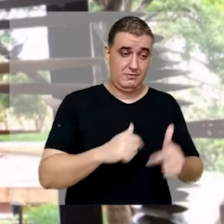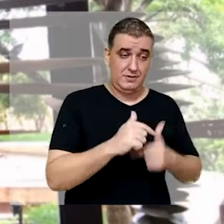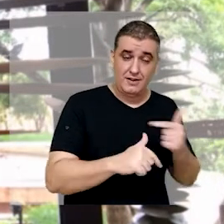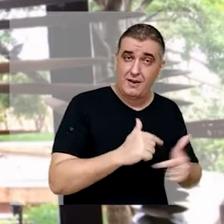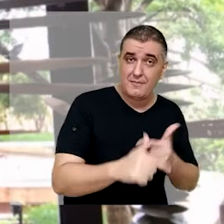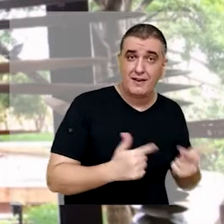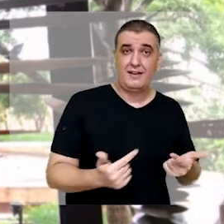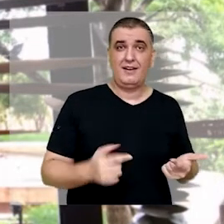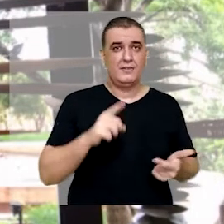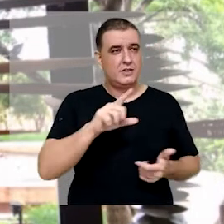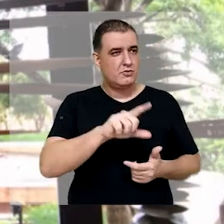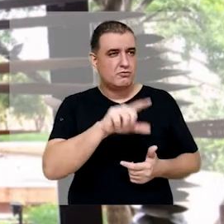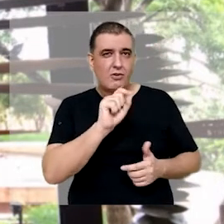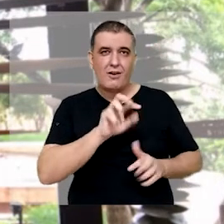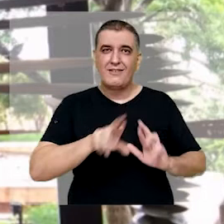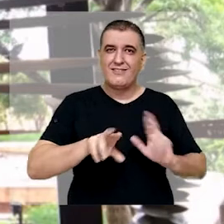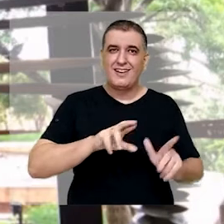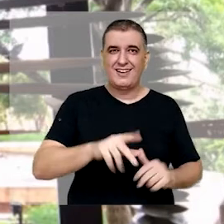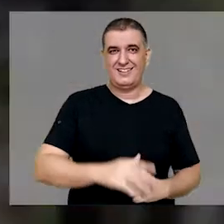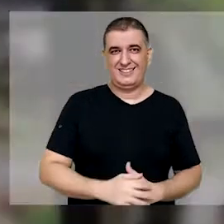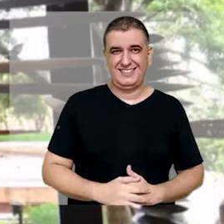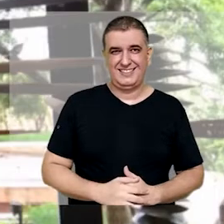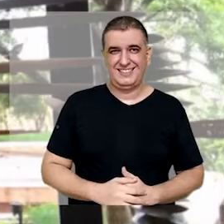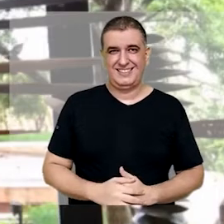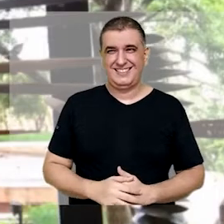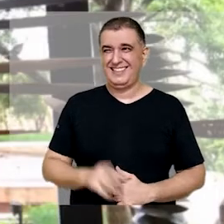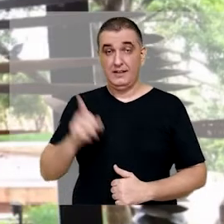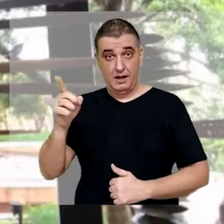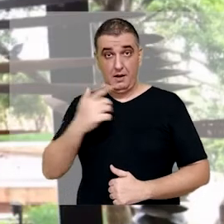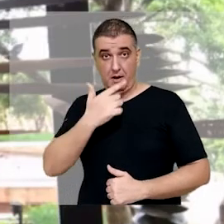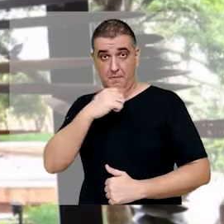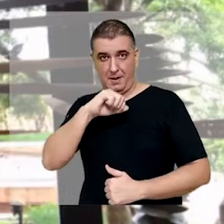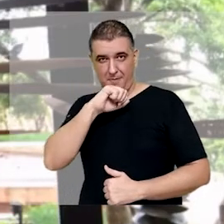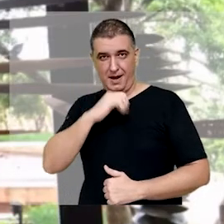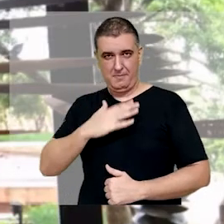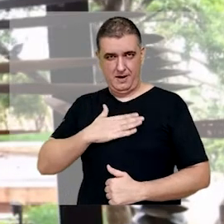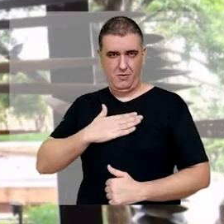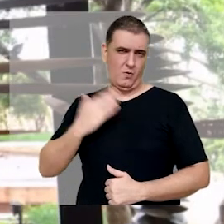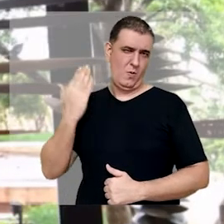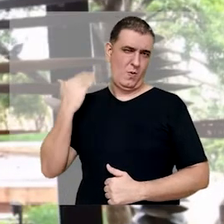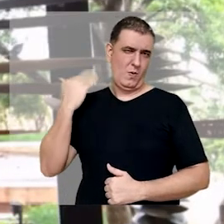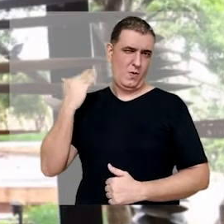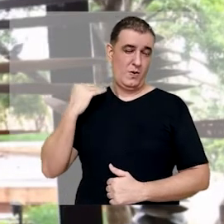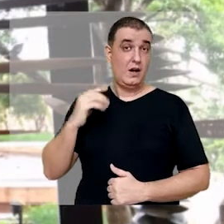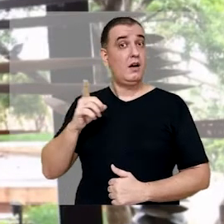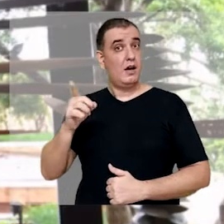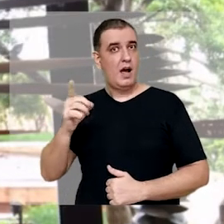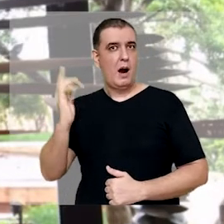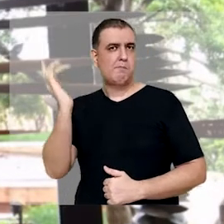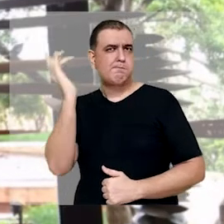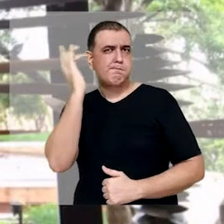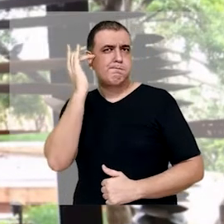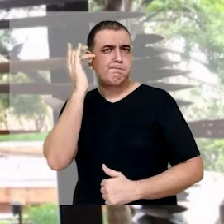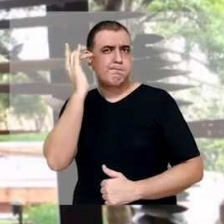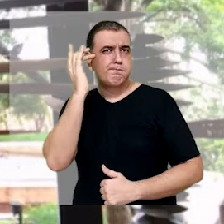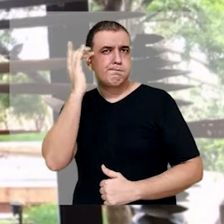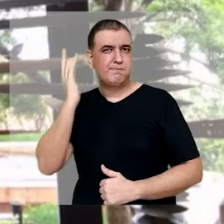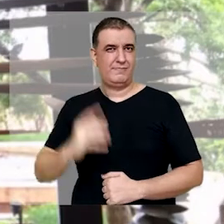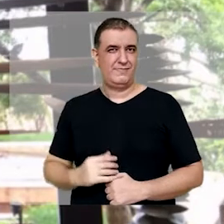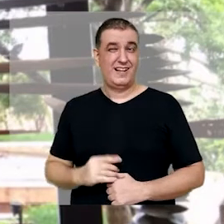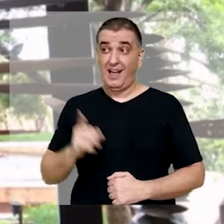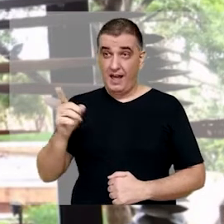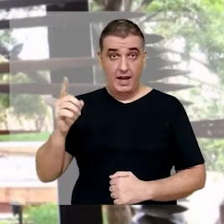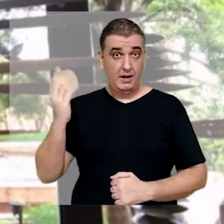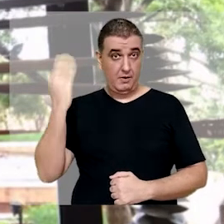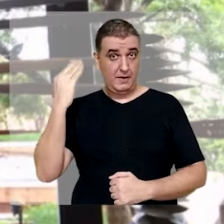produção e da escolha. Meu pai era uma pessoa também muito calada, sabe? Mas muito espiritualizada. Ele